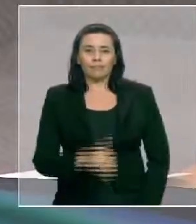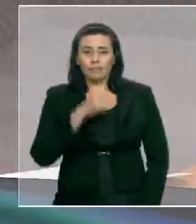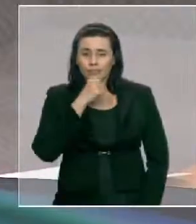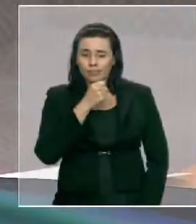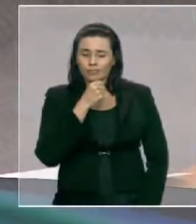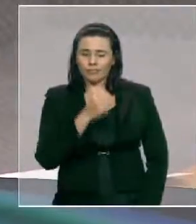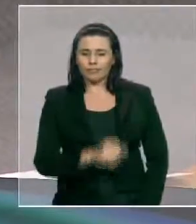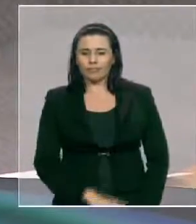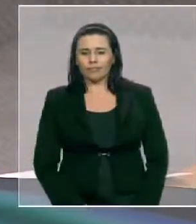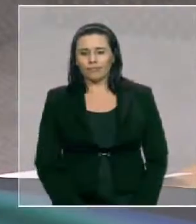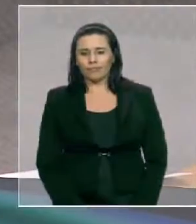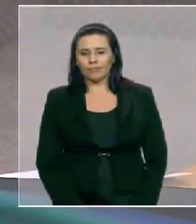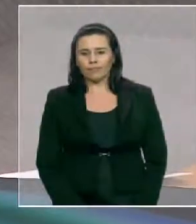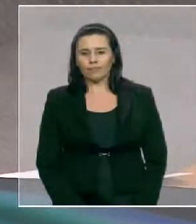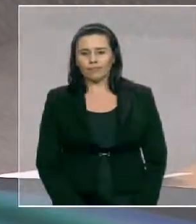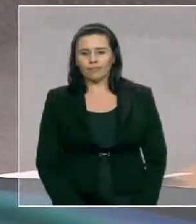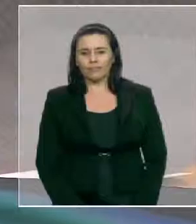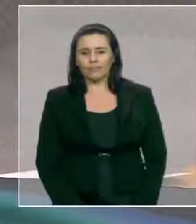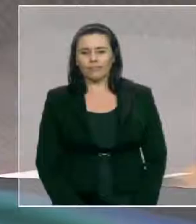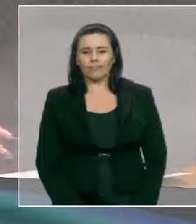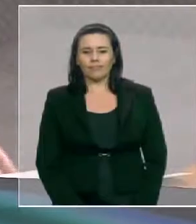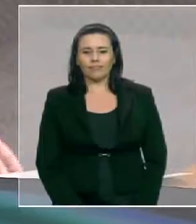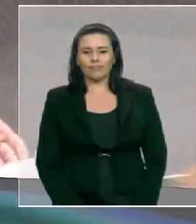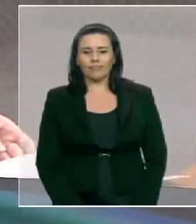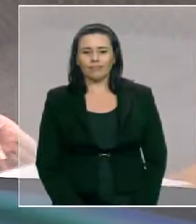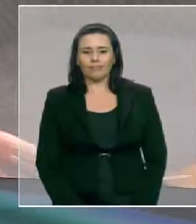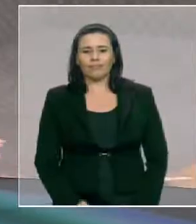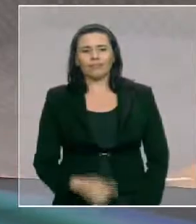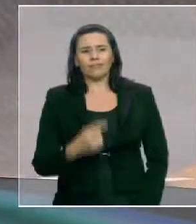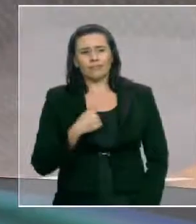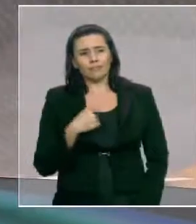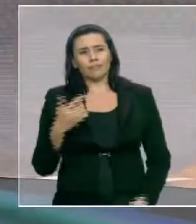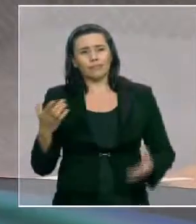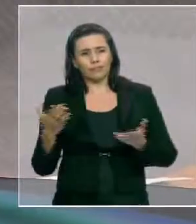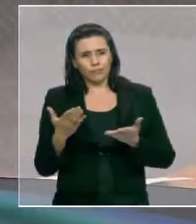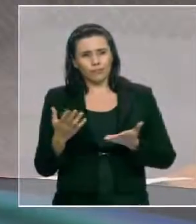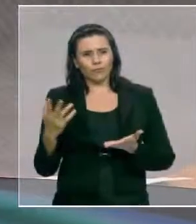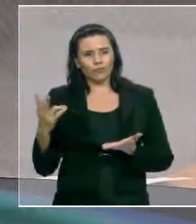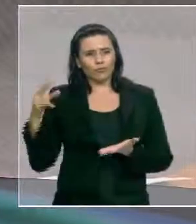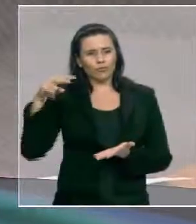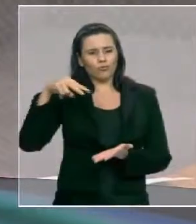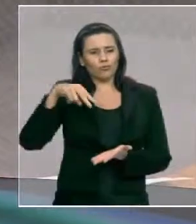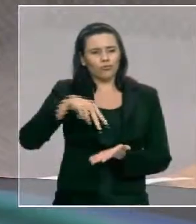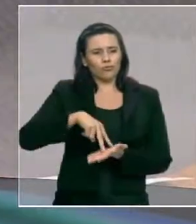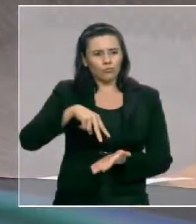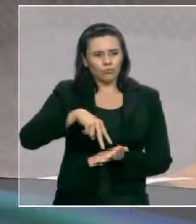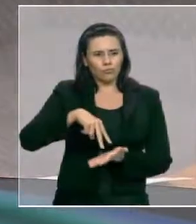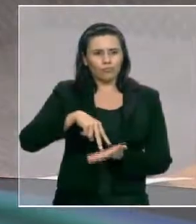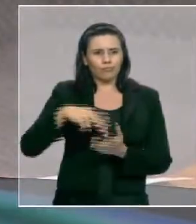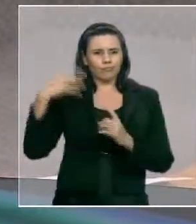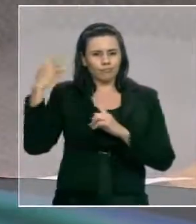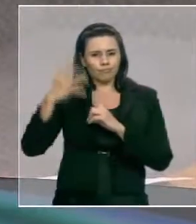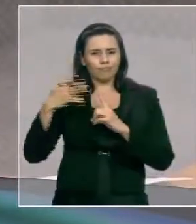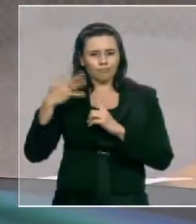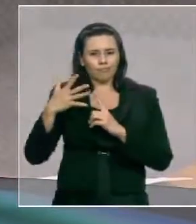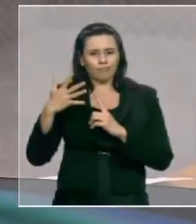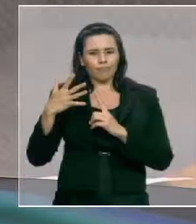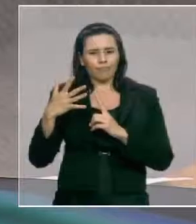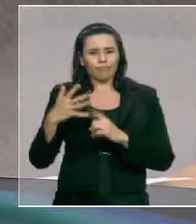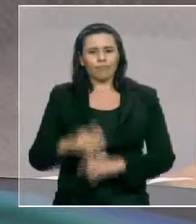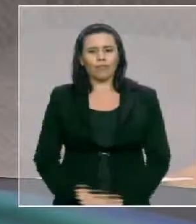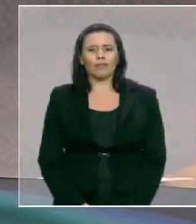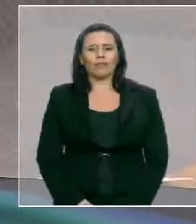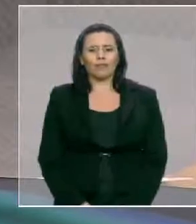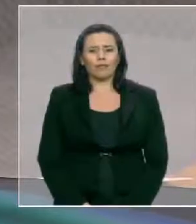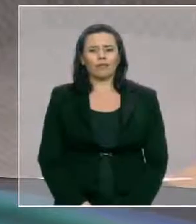não podia hoje não comentar sobre a paralisação das